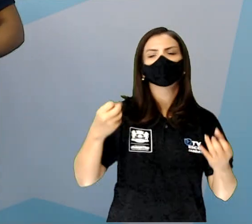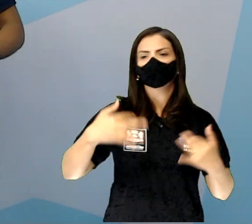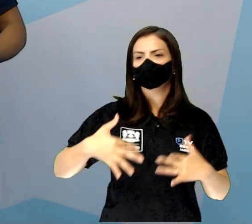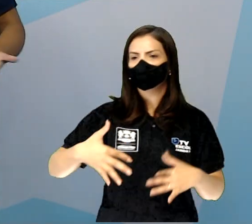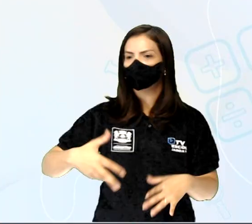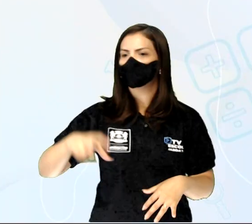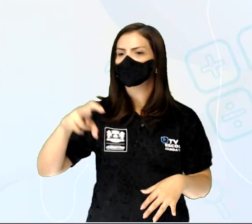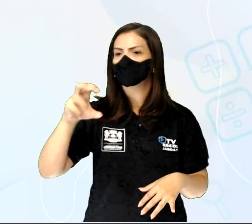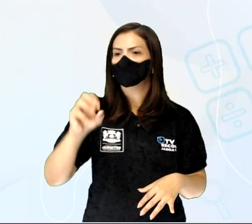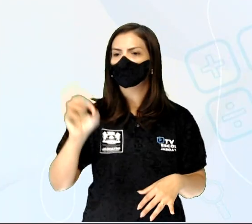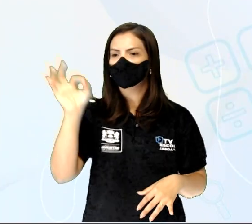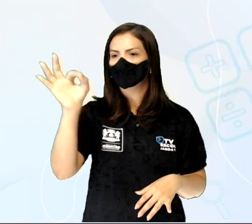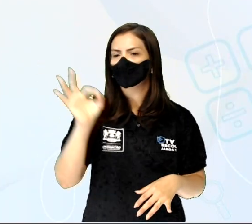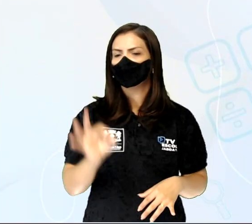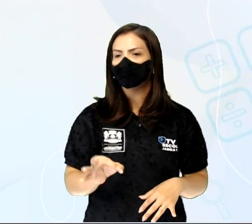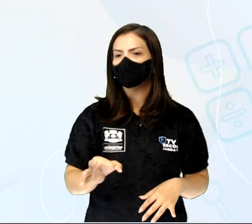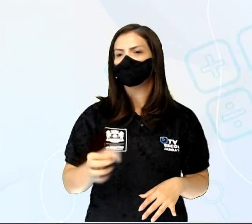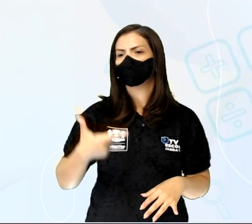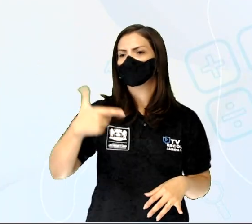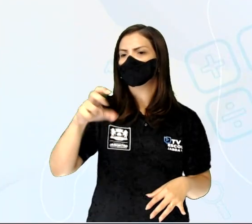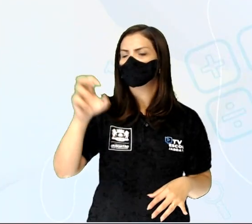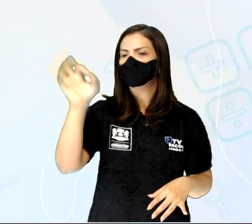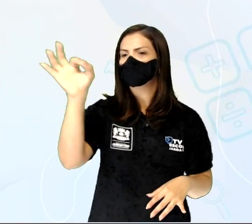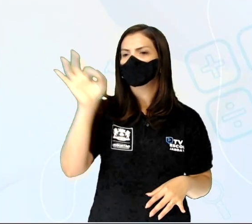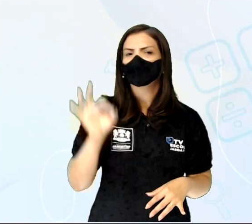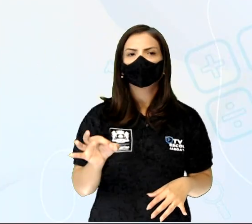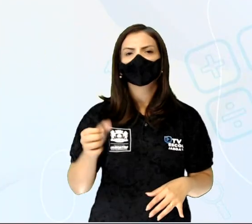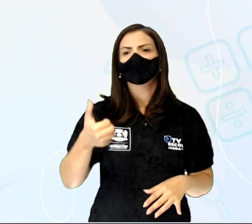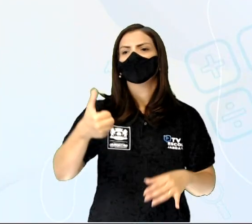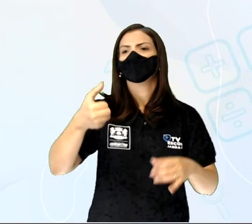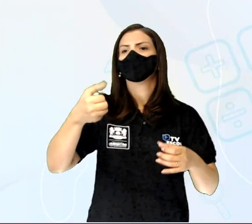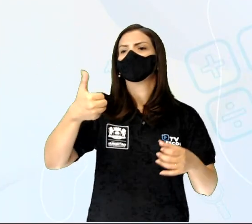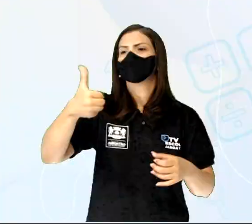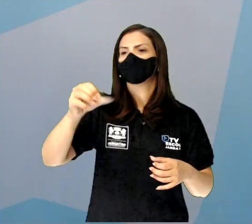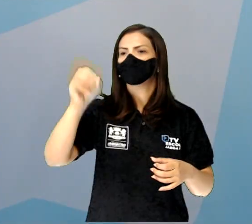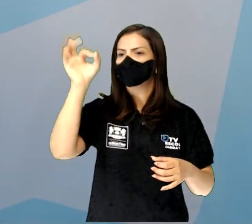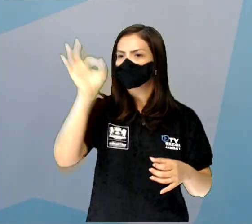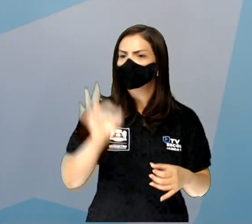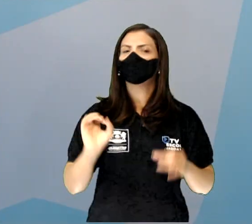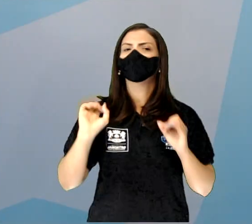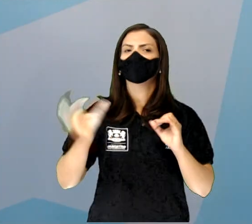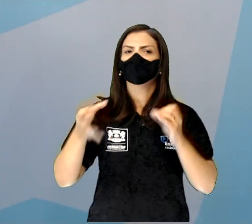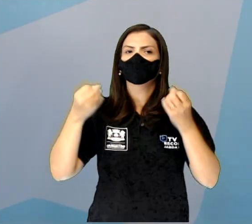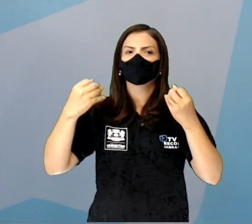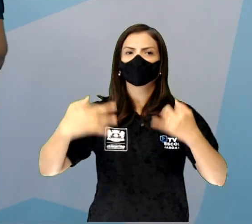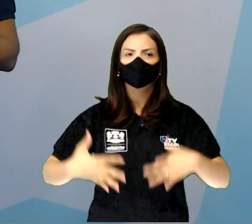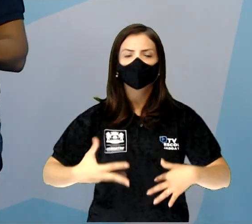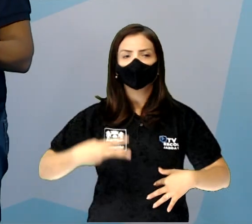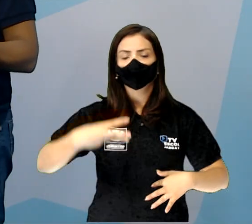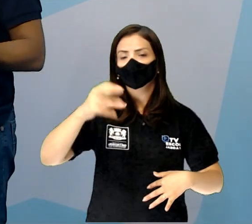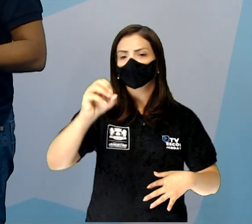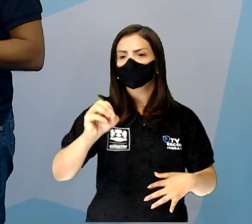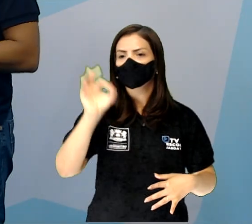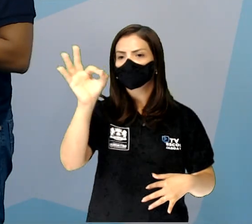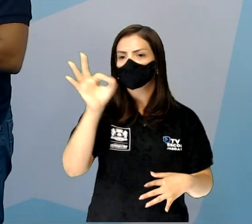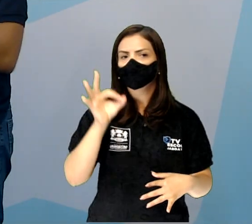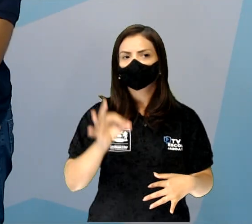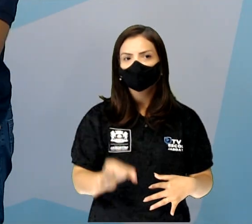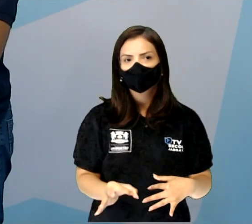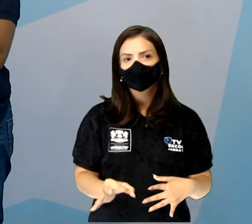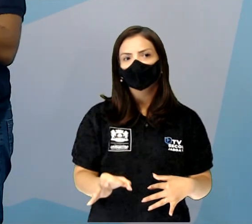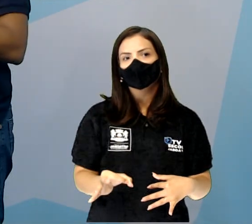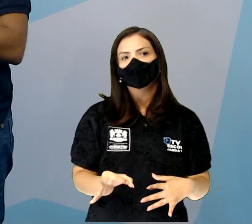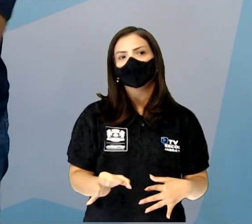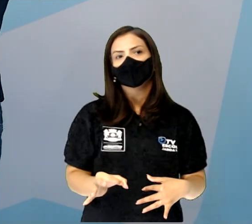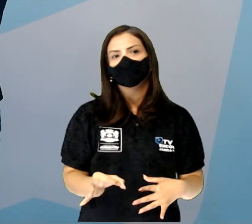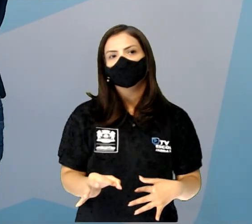explicou 10, mas espera, gente. 30% é 3 de 10%. Não é verdade? Ora, 10% de